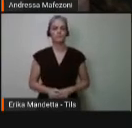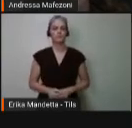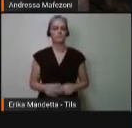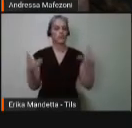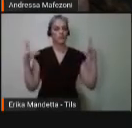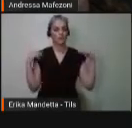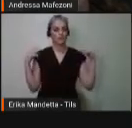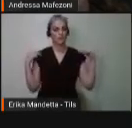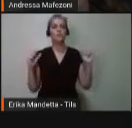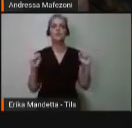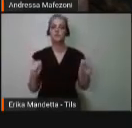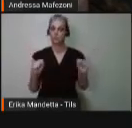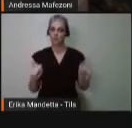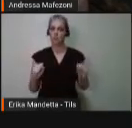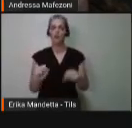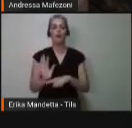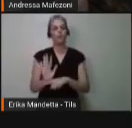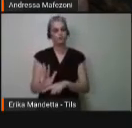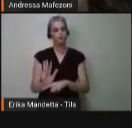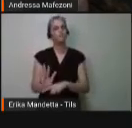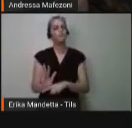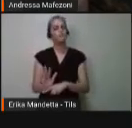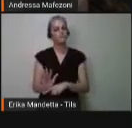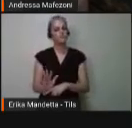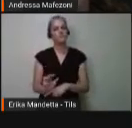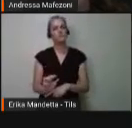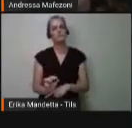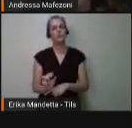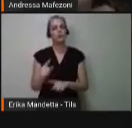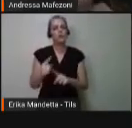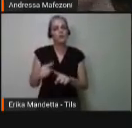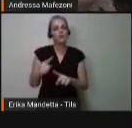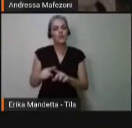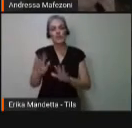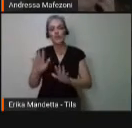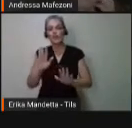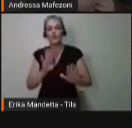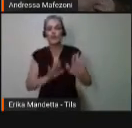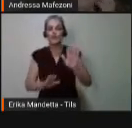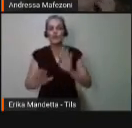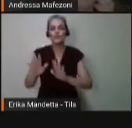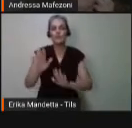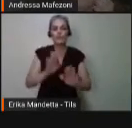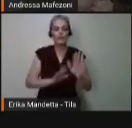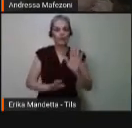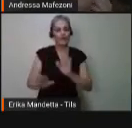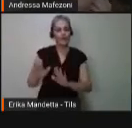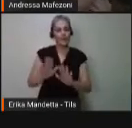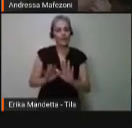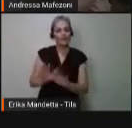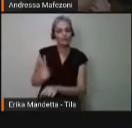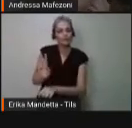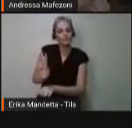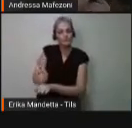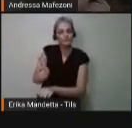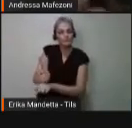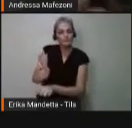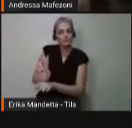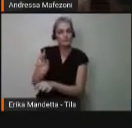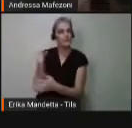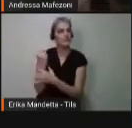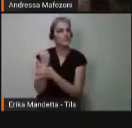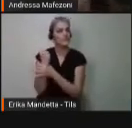muito quando eles ali têm todo o cuidado em manter a segurança desse